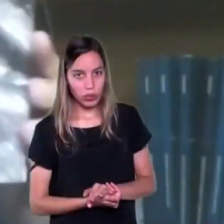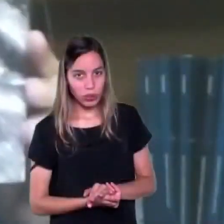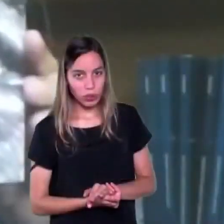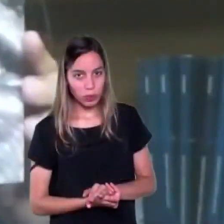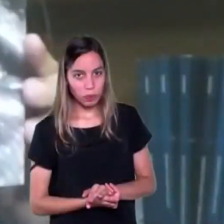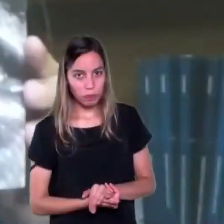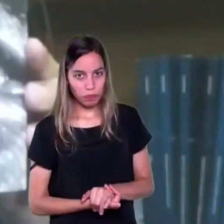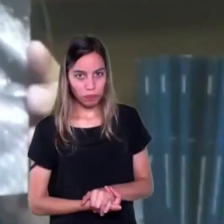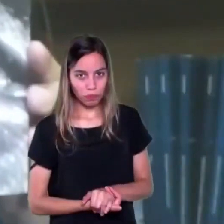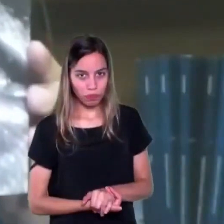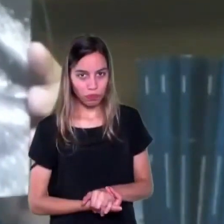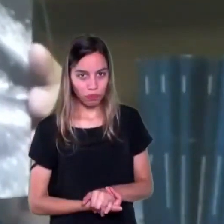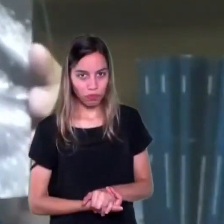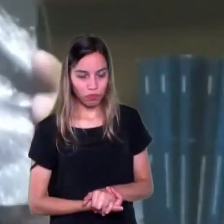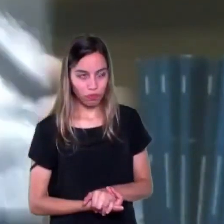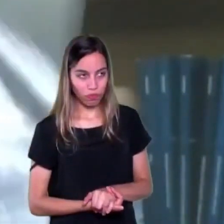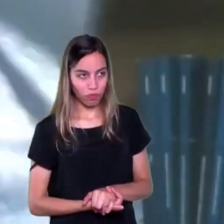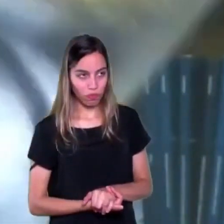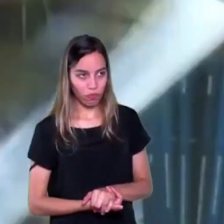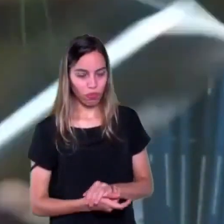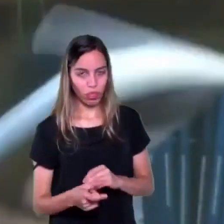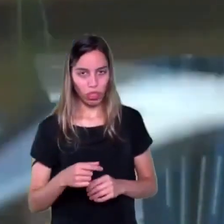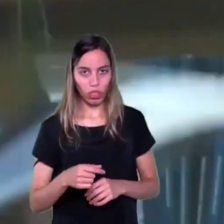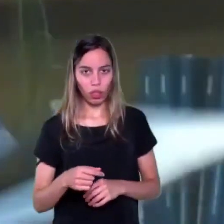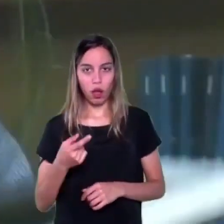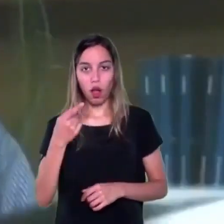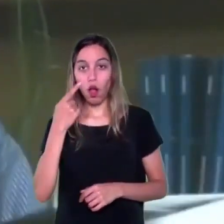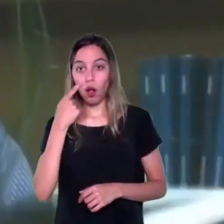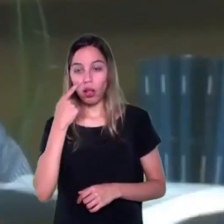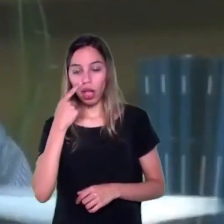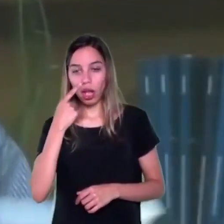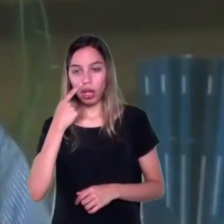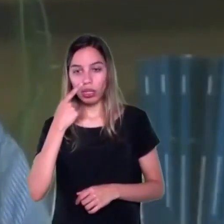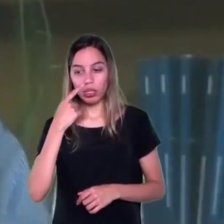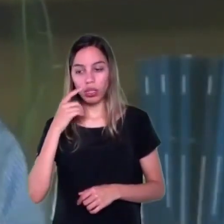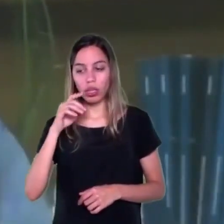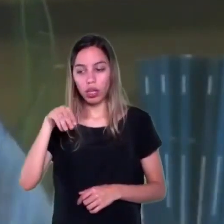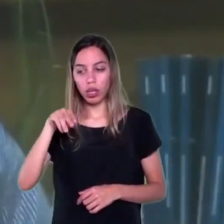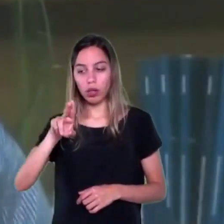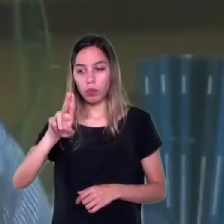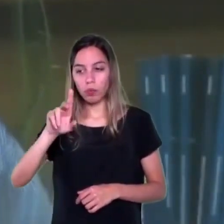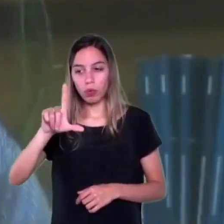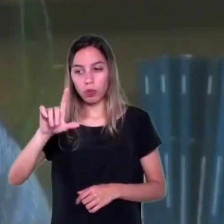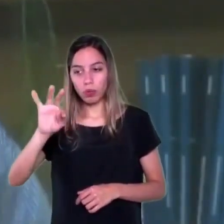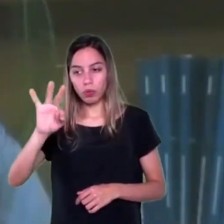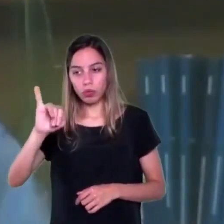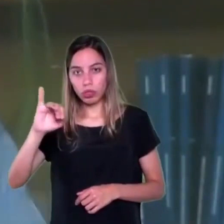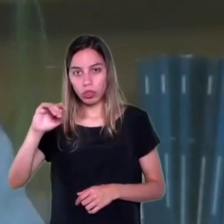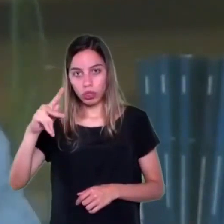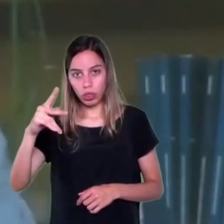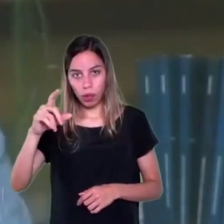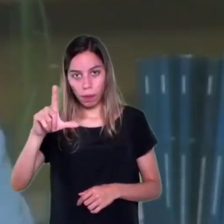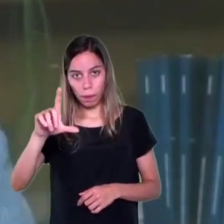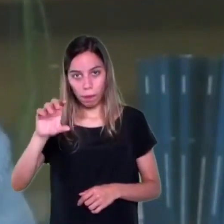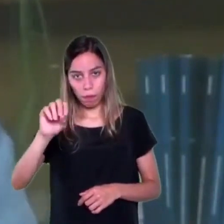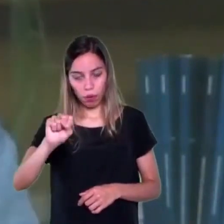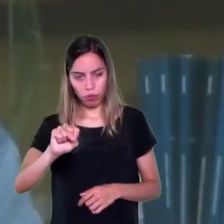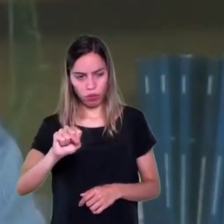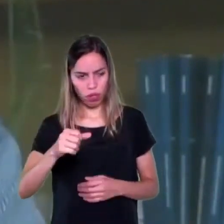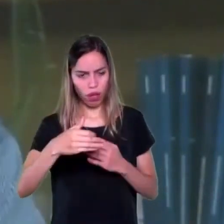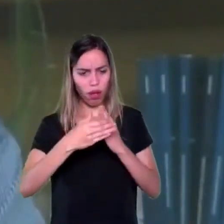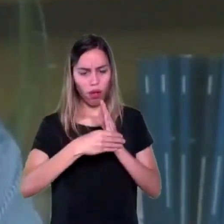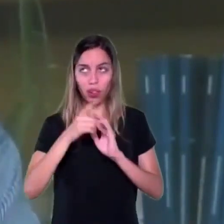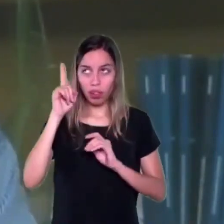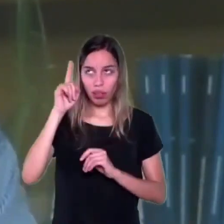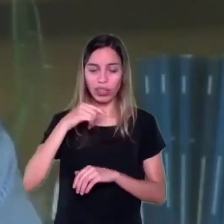tem a foto de um olho em preto e branco com a pupila colorida. E é interessante porque